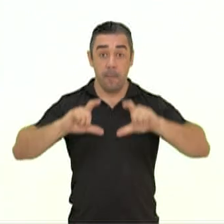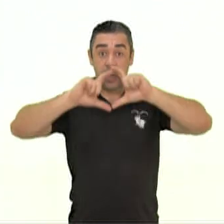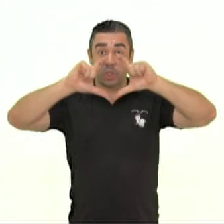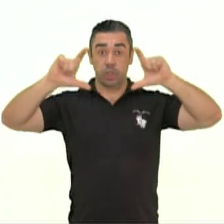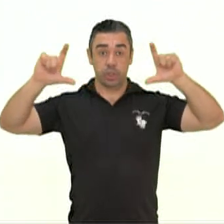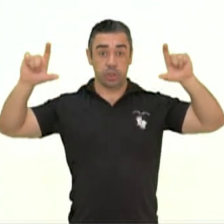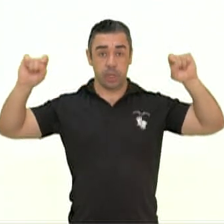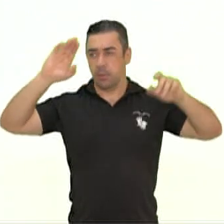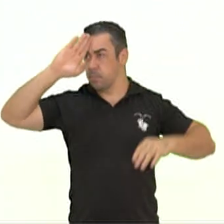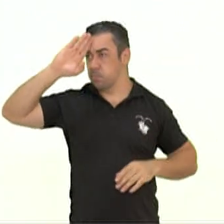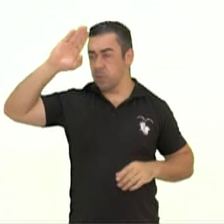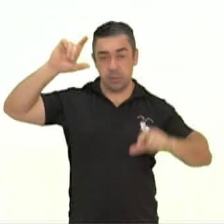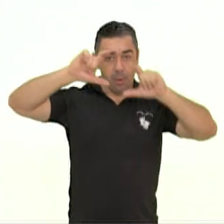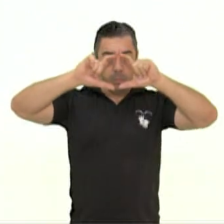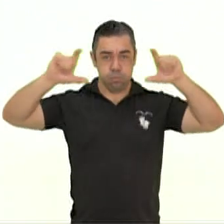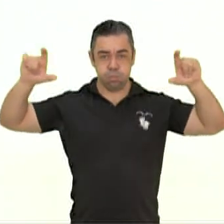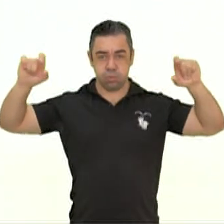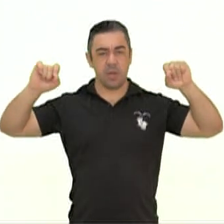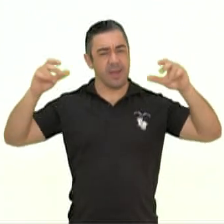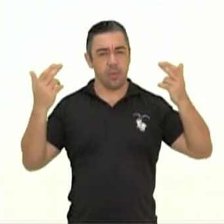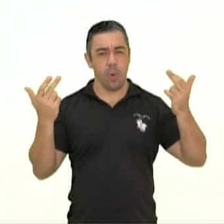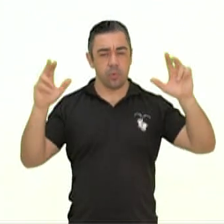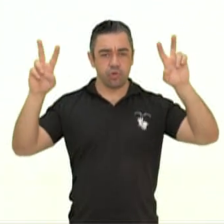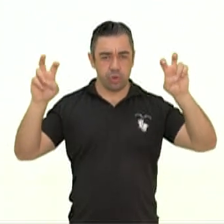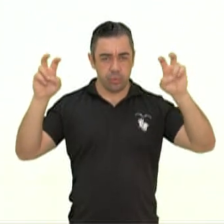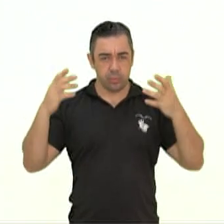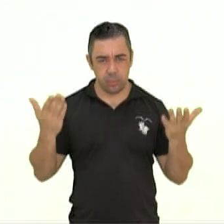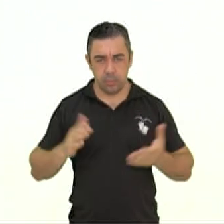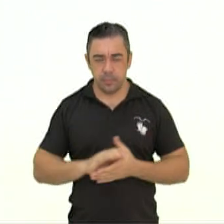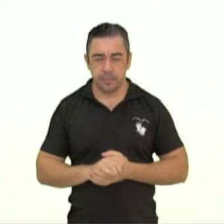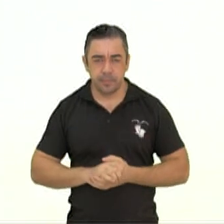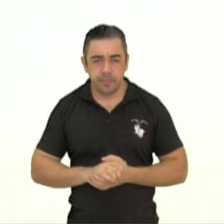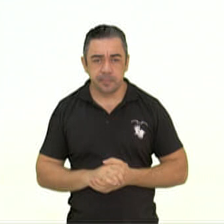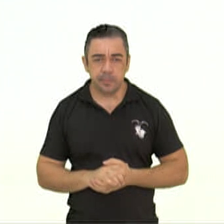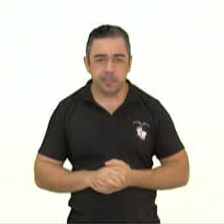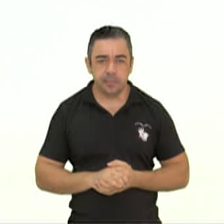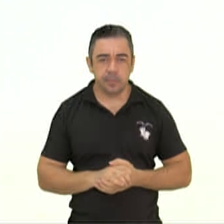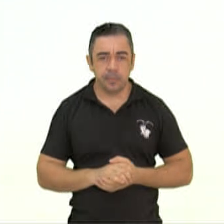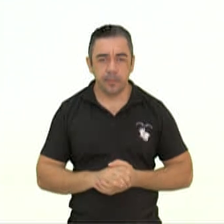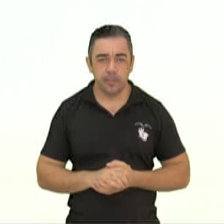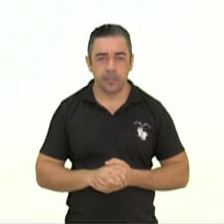assim, que está destacada, perfeito?